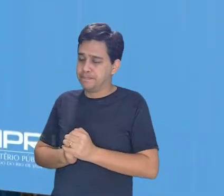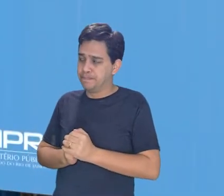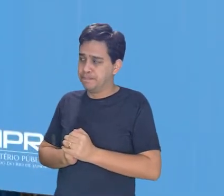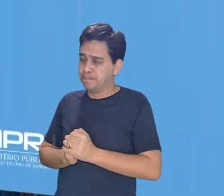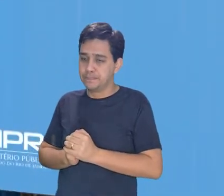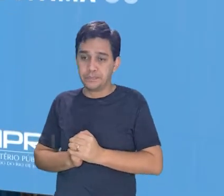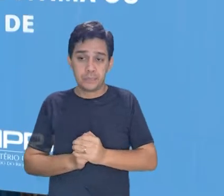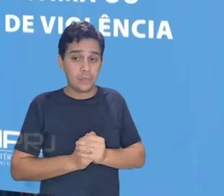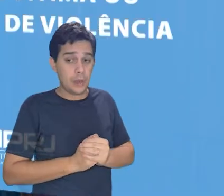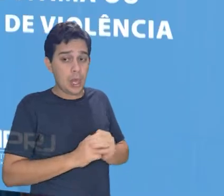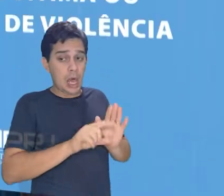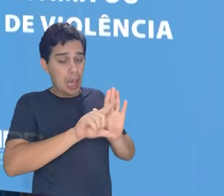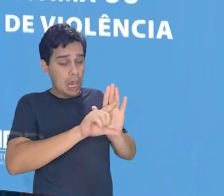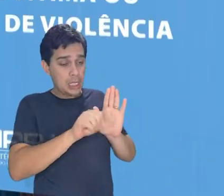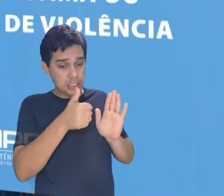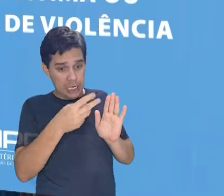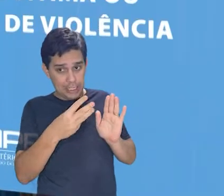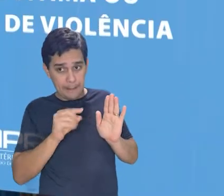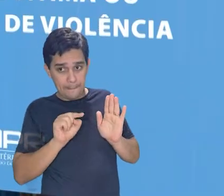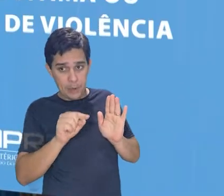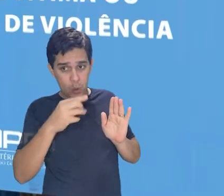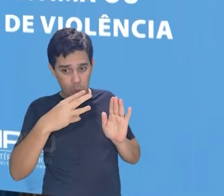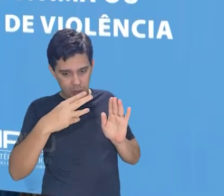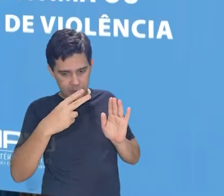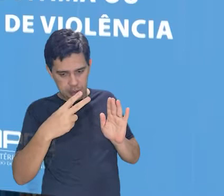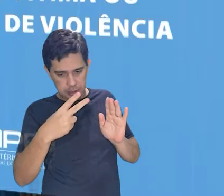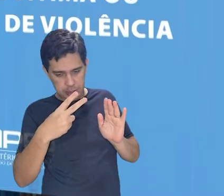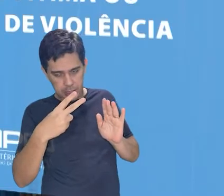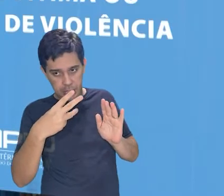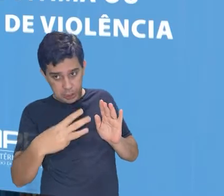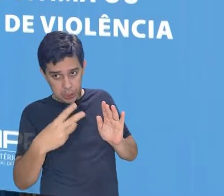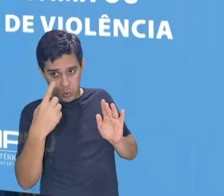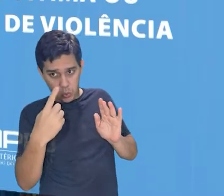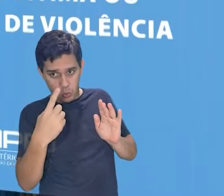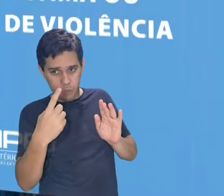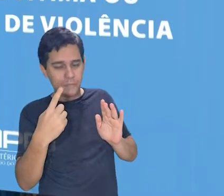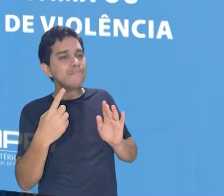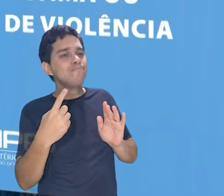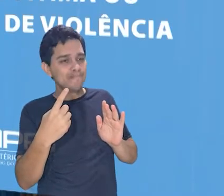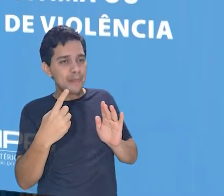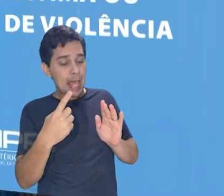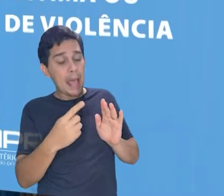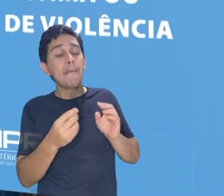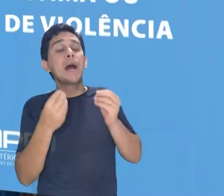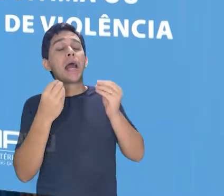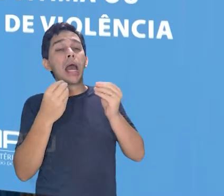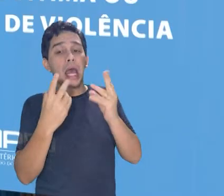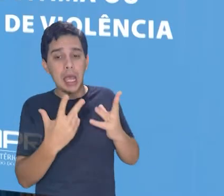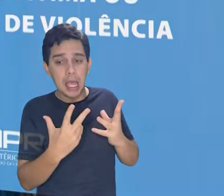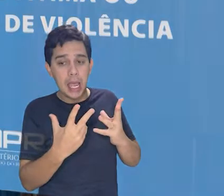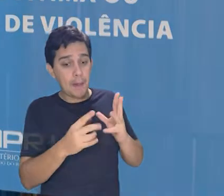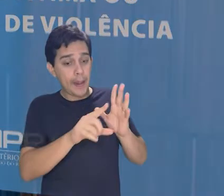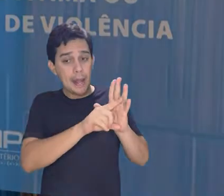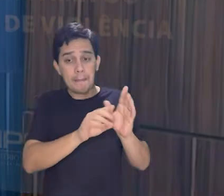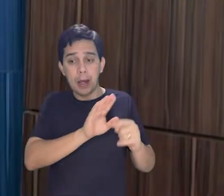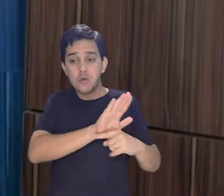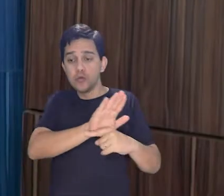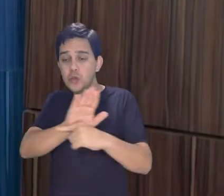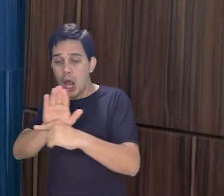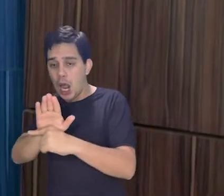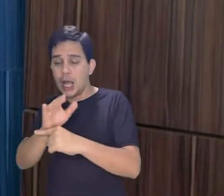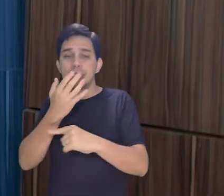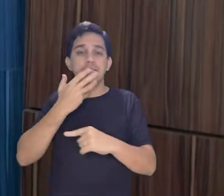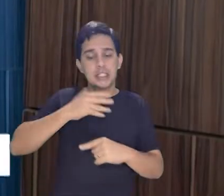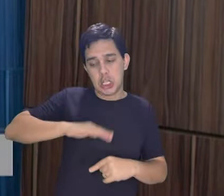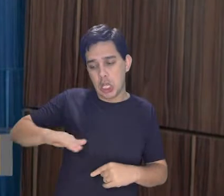um sistema de garantia de direitos para crianças e adolescentes vítimas ou testemunhas de violência. Ela é conhecida